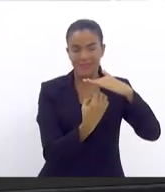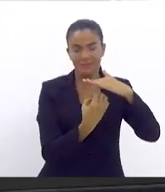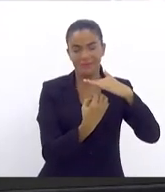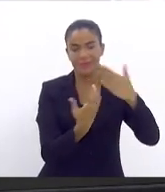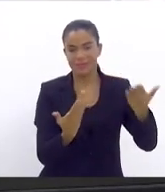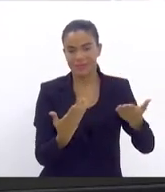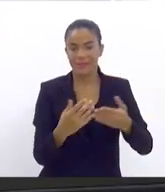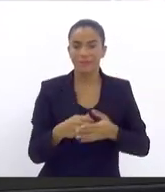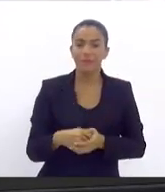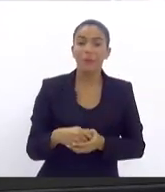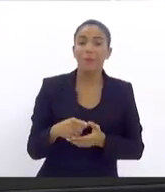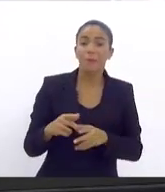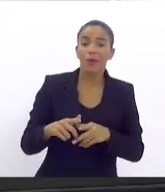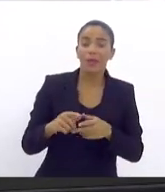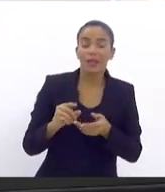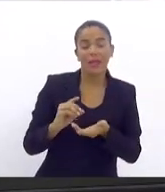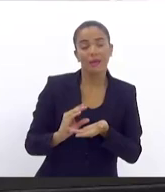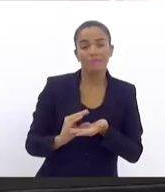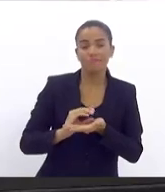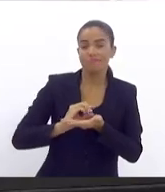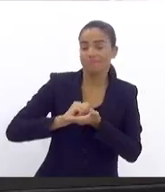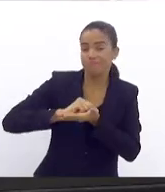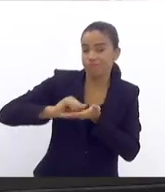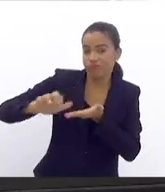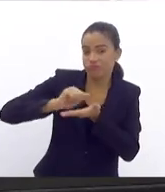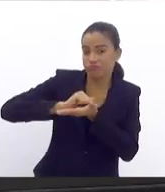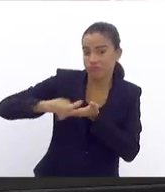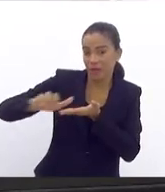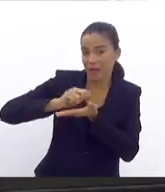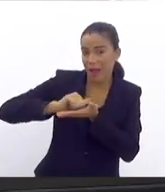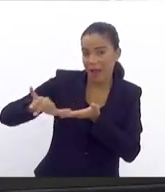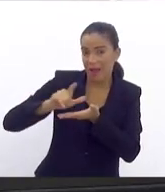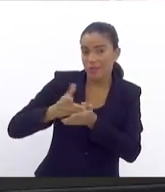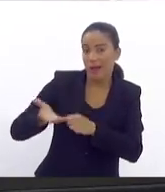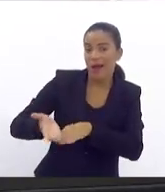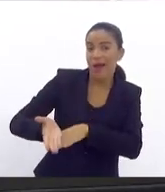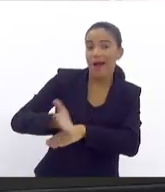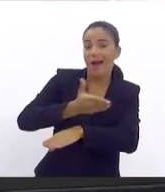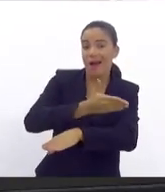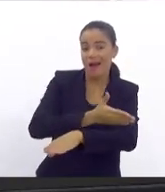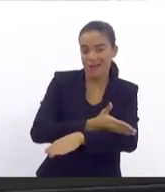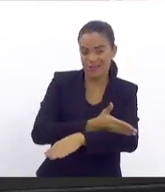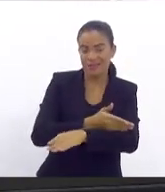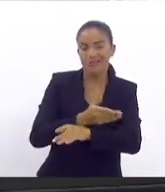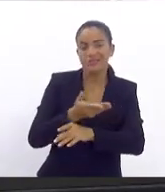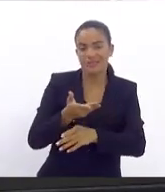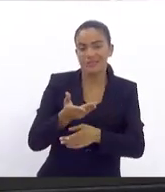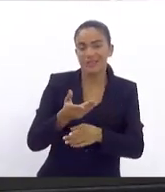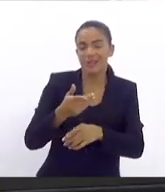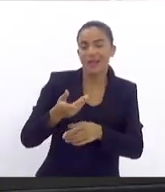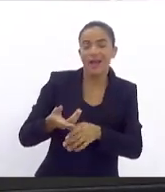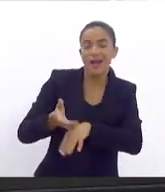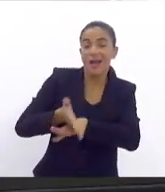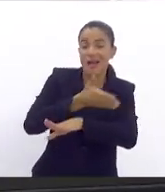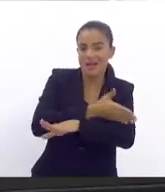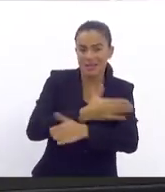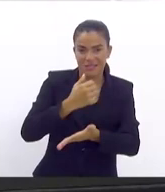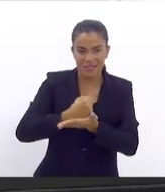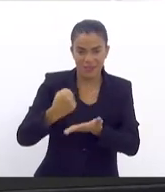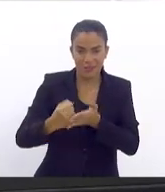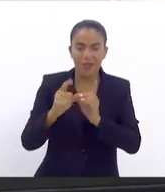cuja despesa ela deve vir prevista quando, não é, quando posta